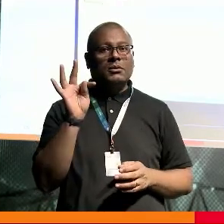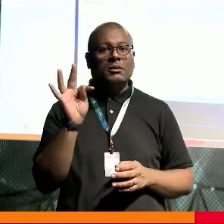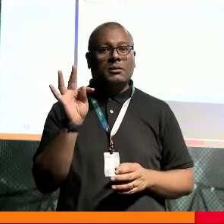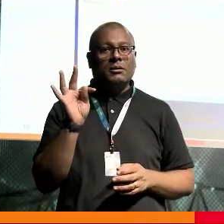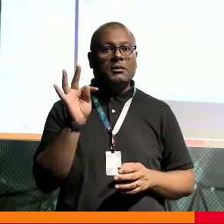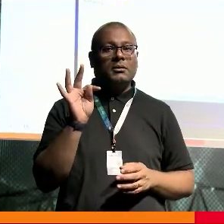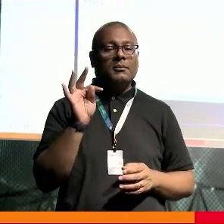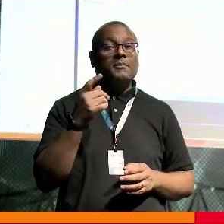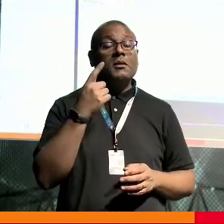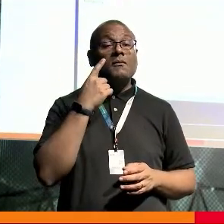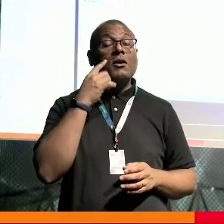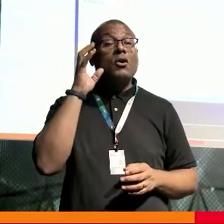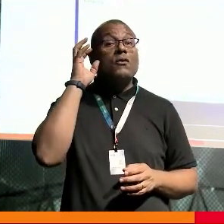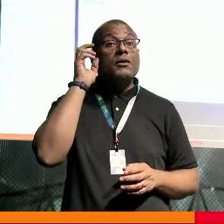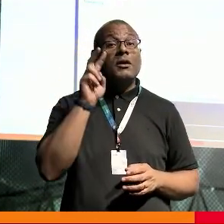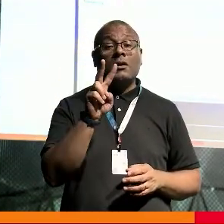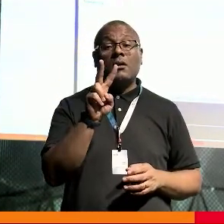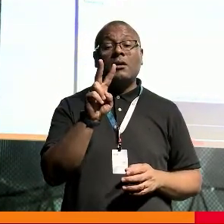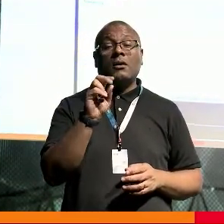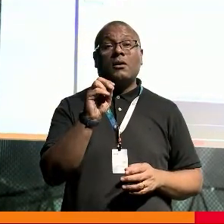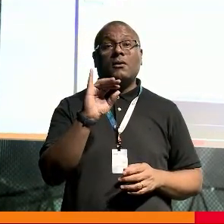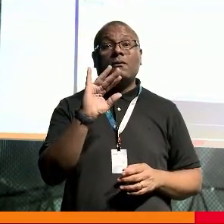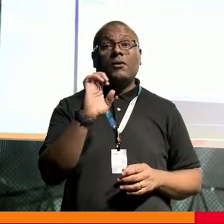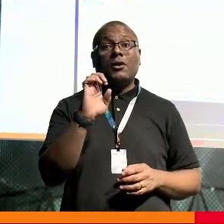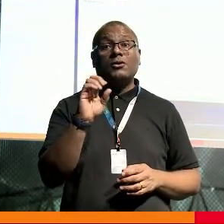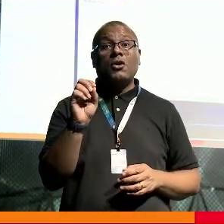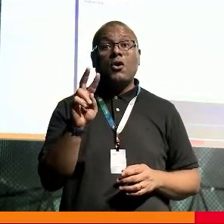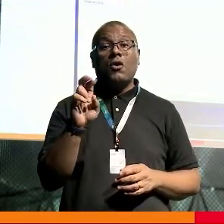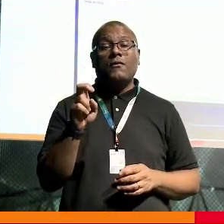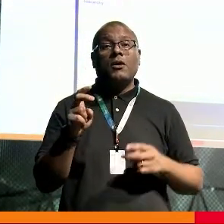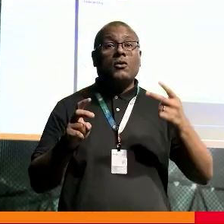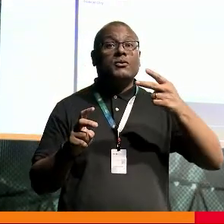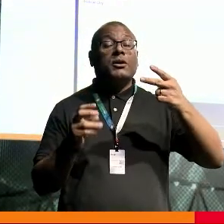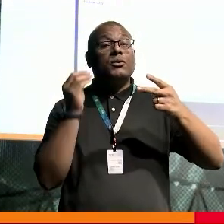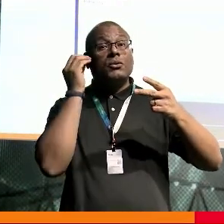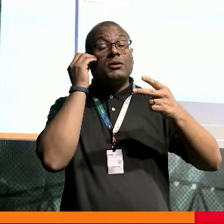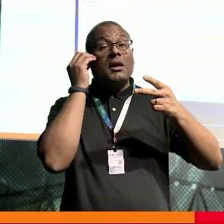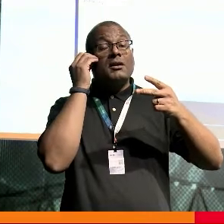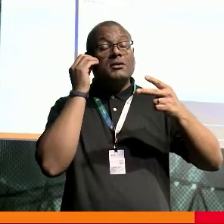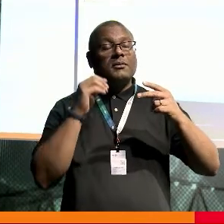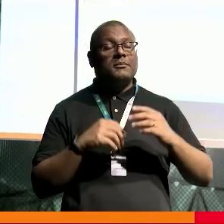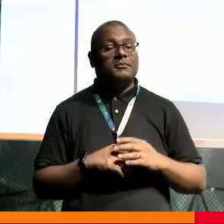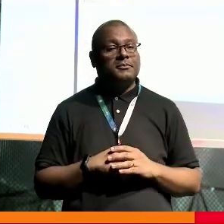Ó, então agora a gente vai ouvir o voice-over, é o segundo teste que ele faz, tá?